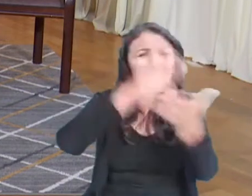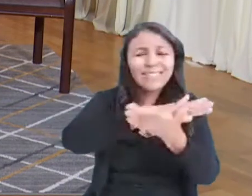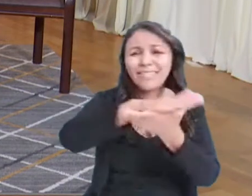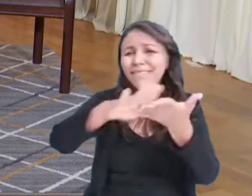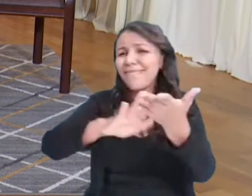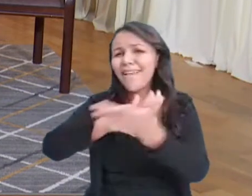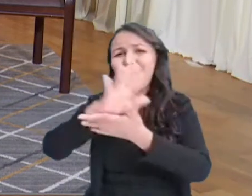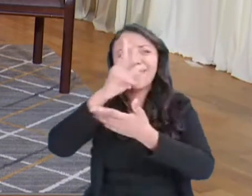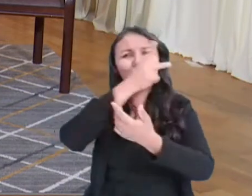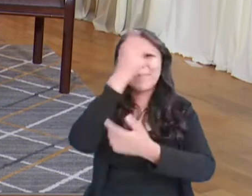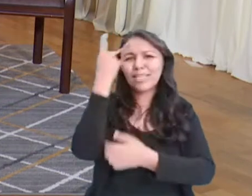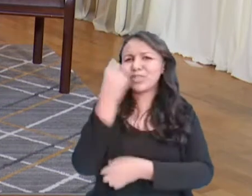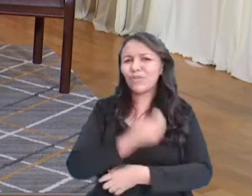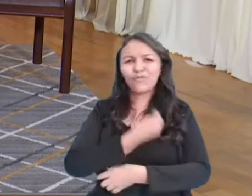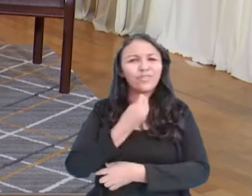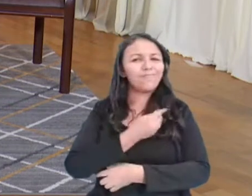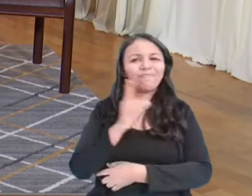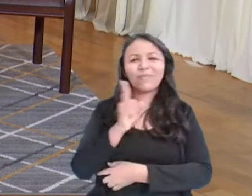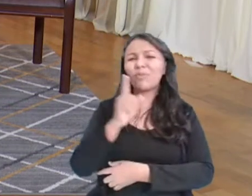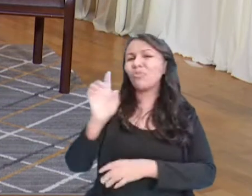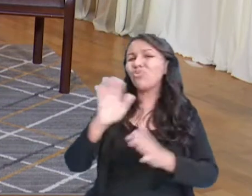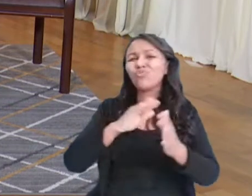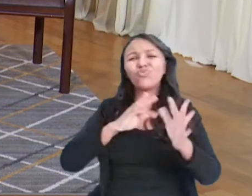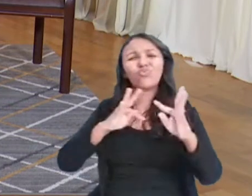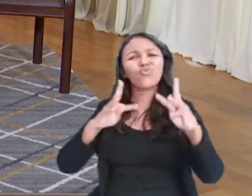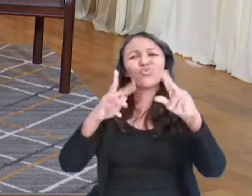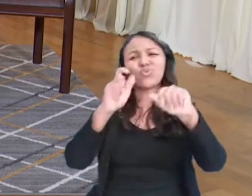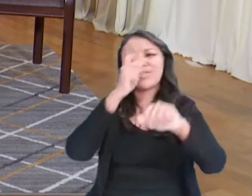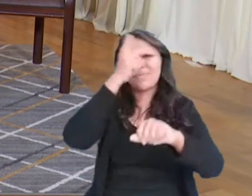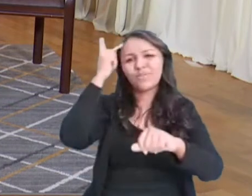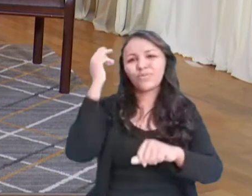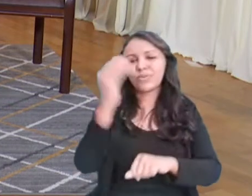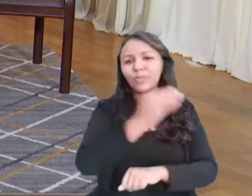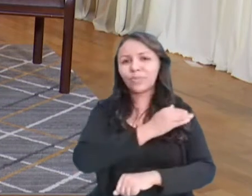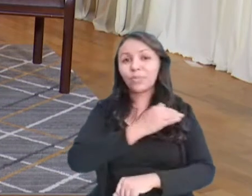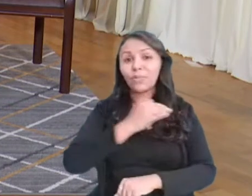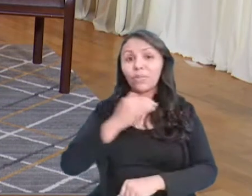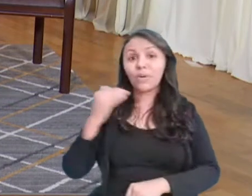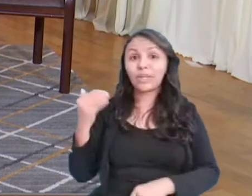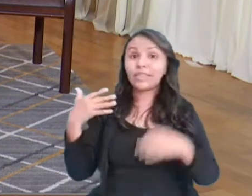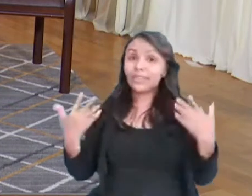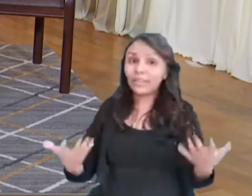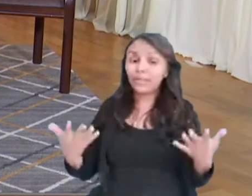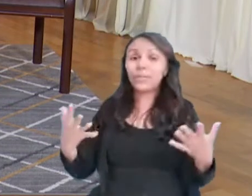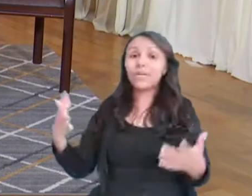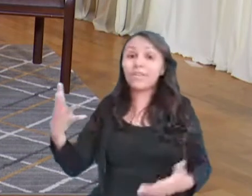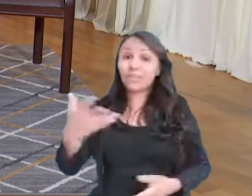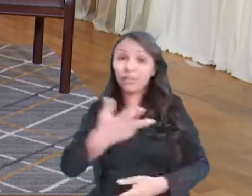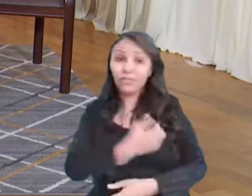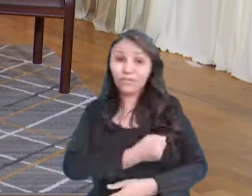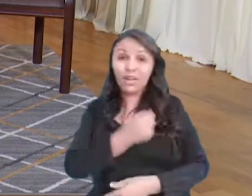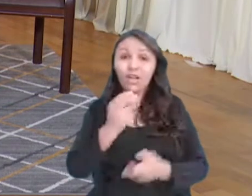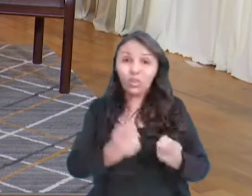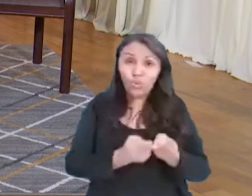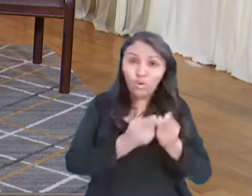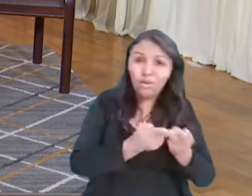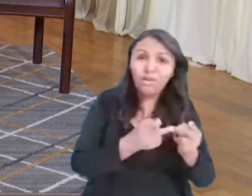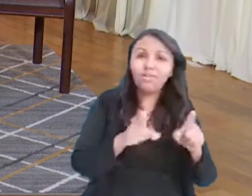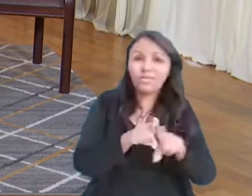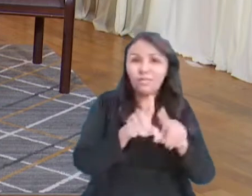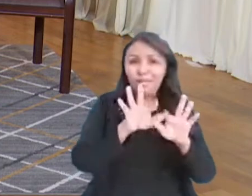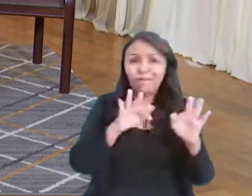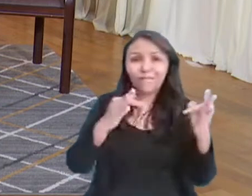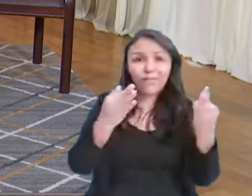terra, todos iriam perecer. E então, para salvar a Noé e sua família, Deus deu aquele projeto a ele,